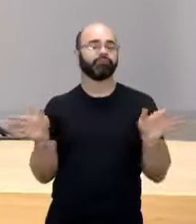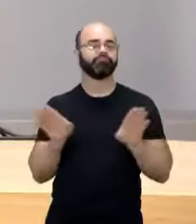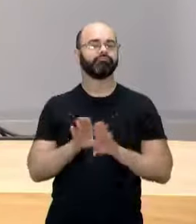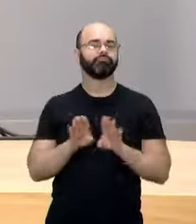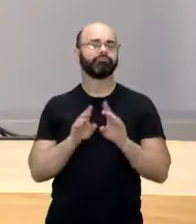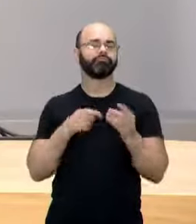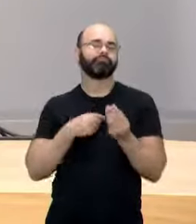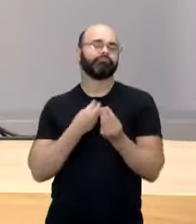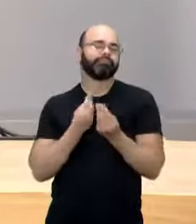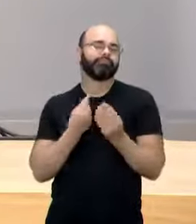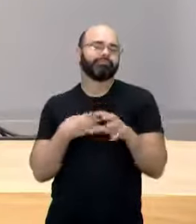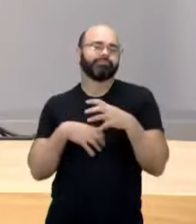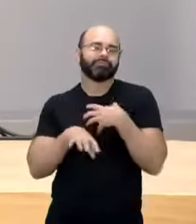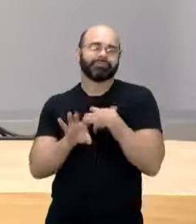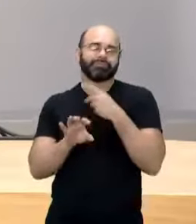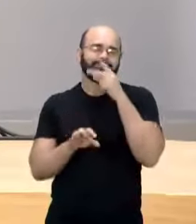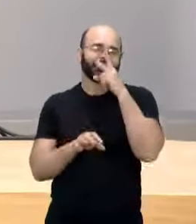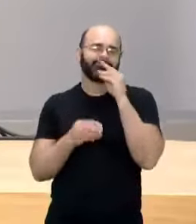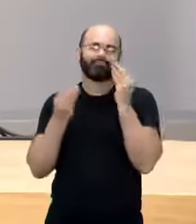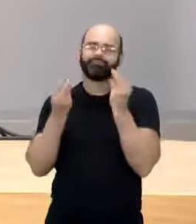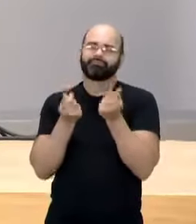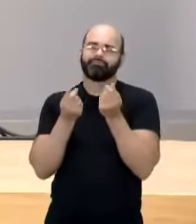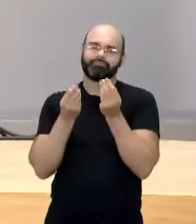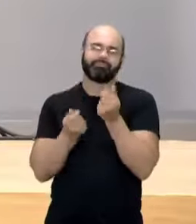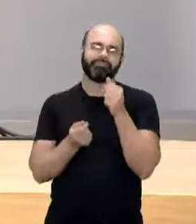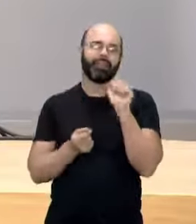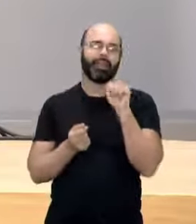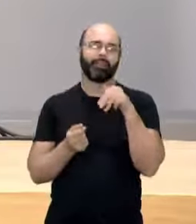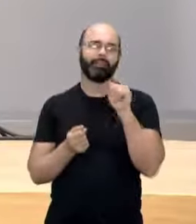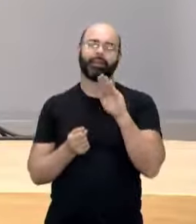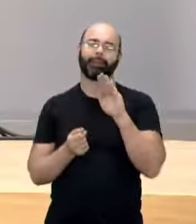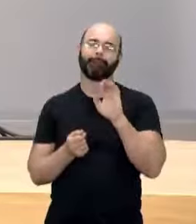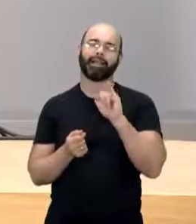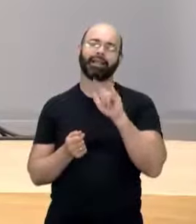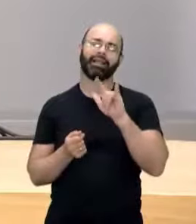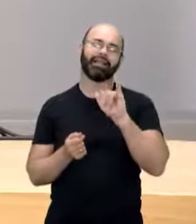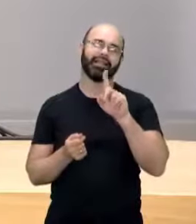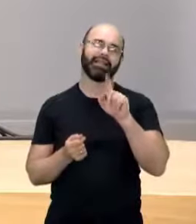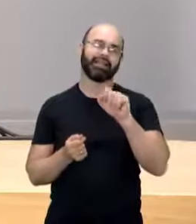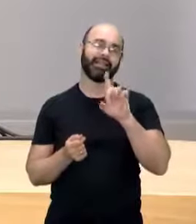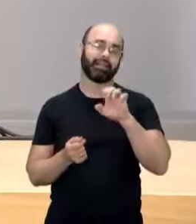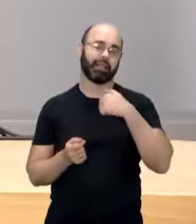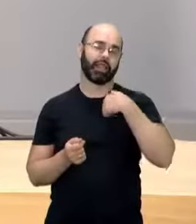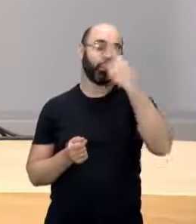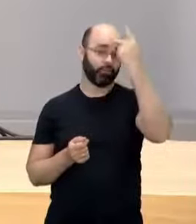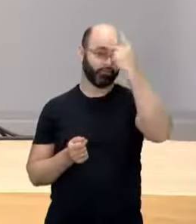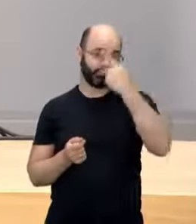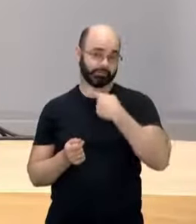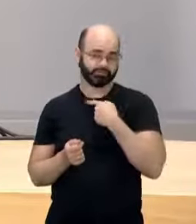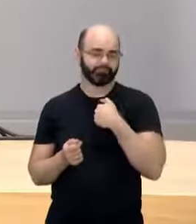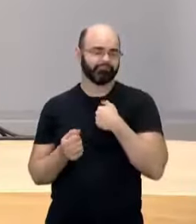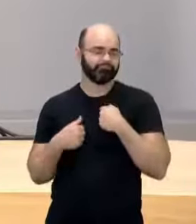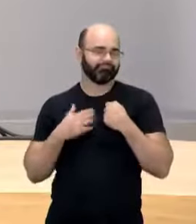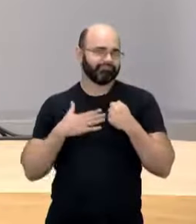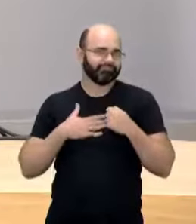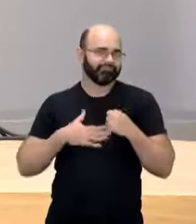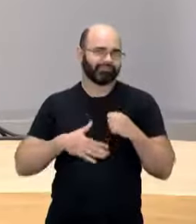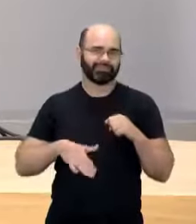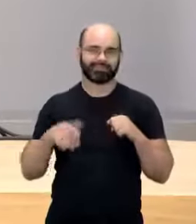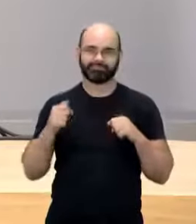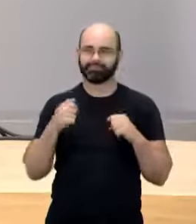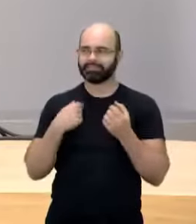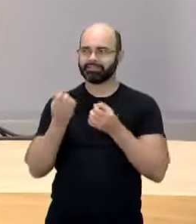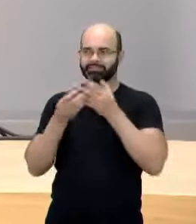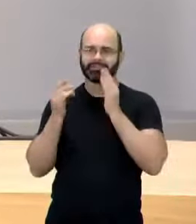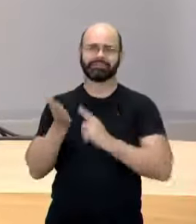amabilidade. Em primeiro lugar, acho que foi isso que aconteceu comigo. Eu tive que ser muito amável comigo para eu poder aderir a